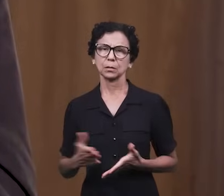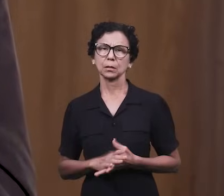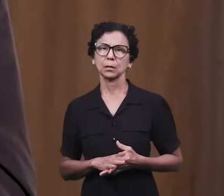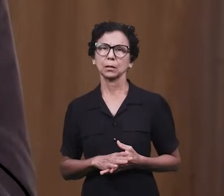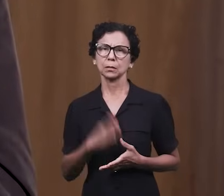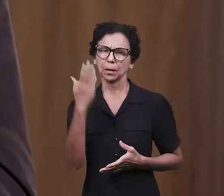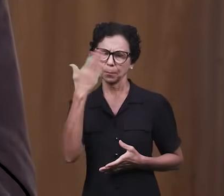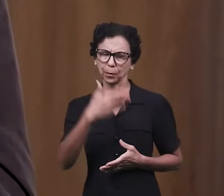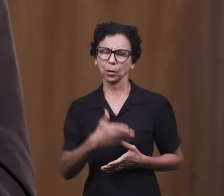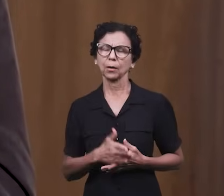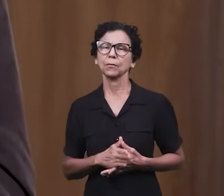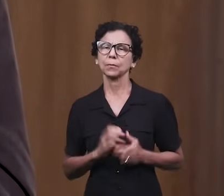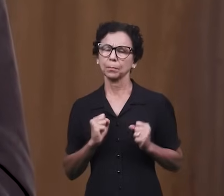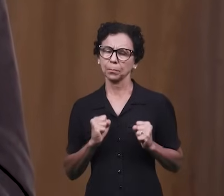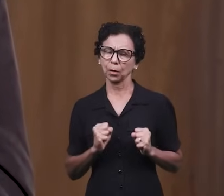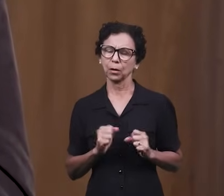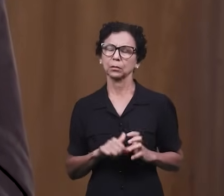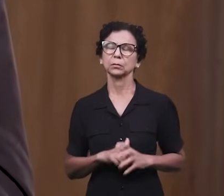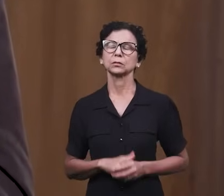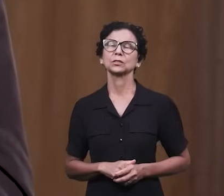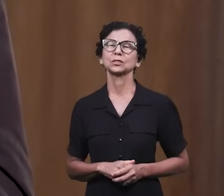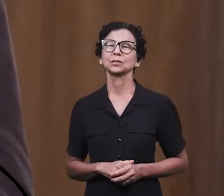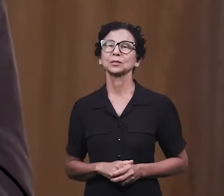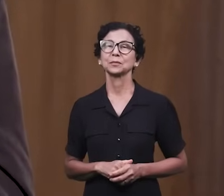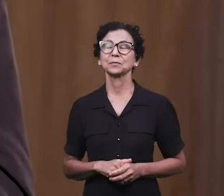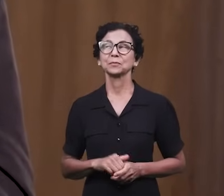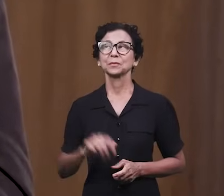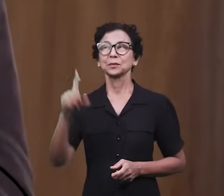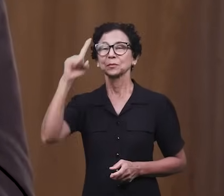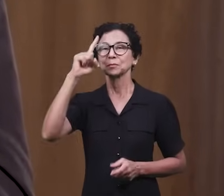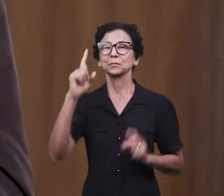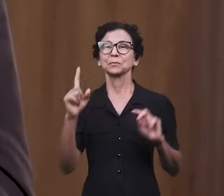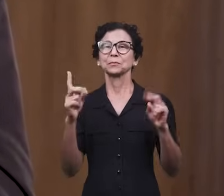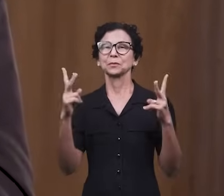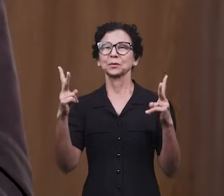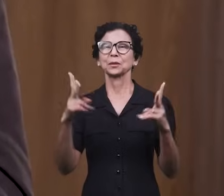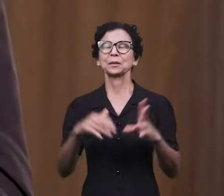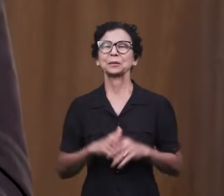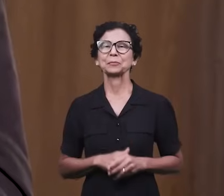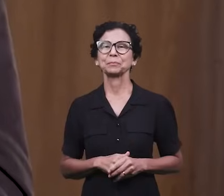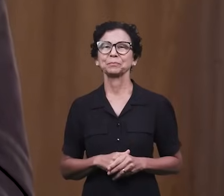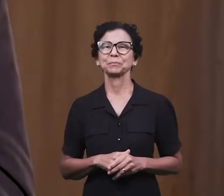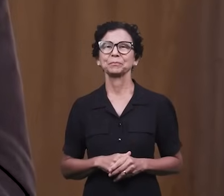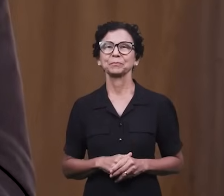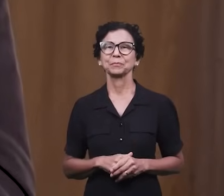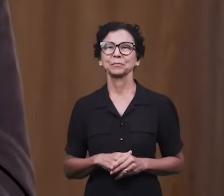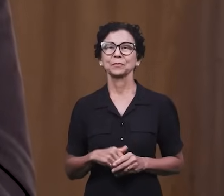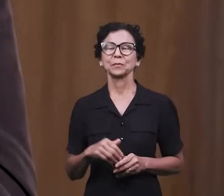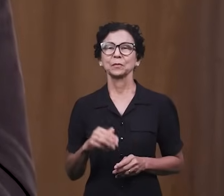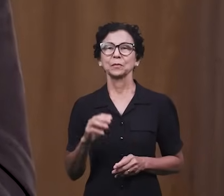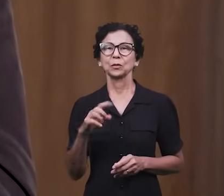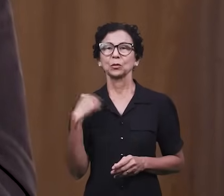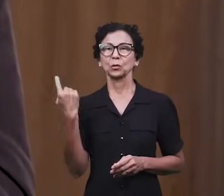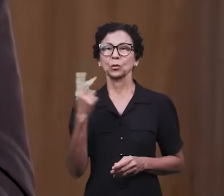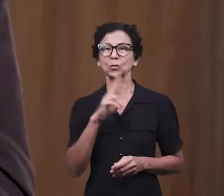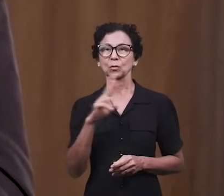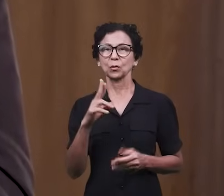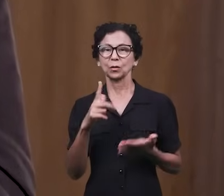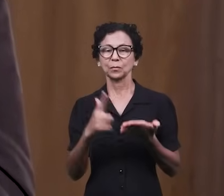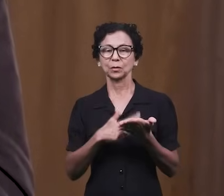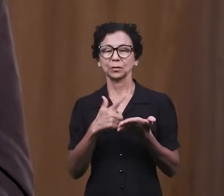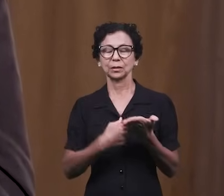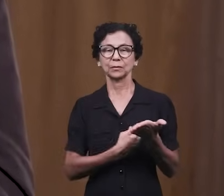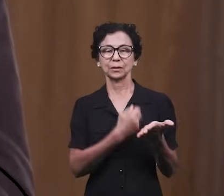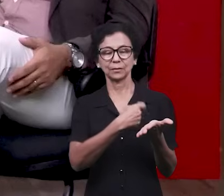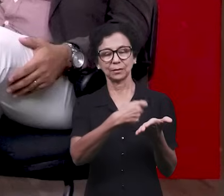e, principalmente, escrever o nosso nome no livro da vida. Esse é o registro que nós mais damos